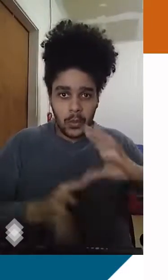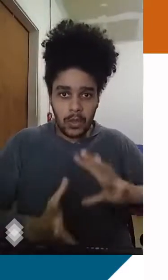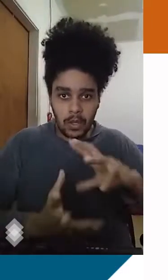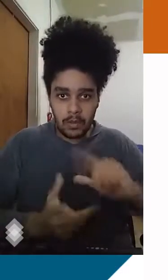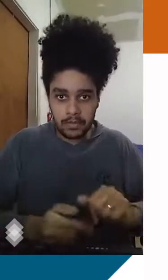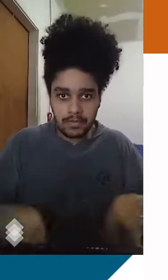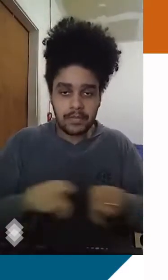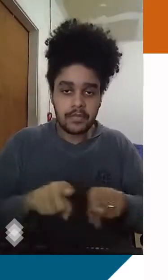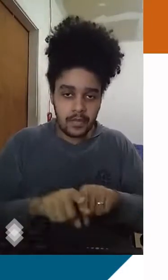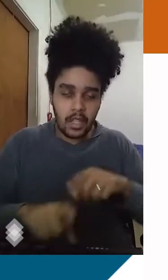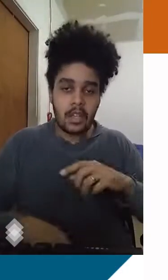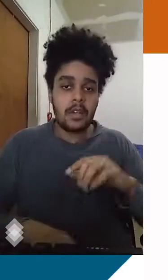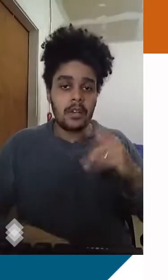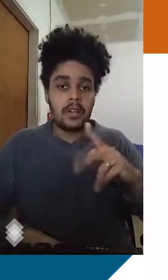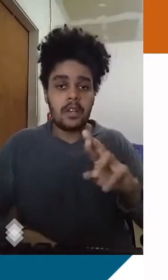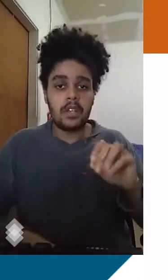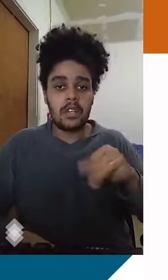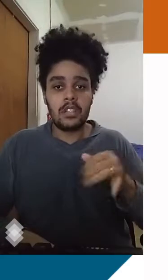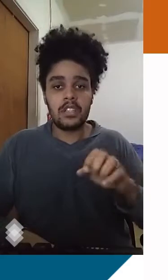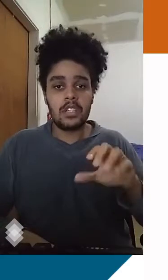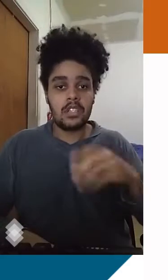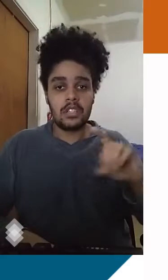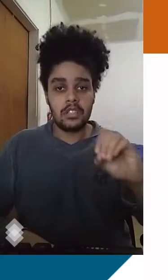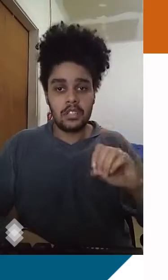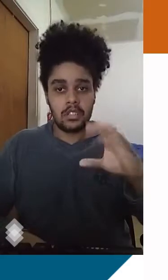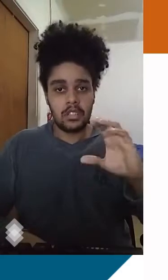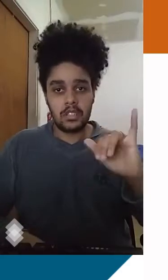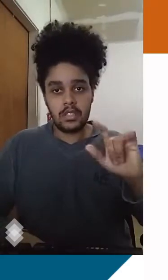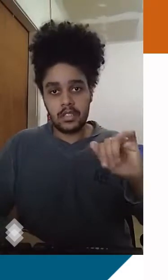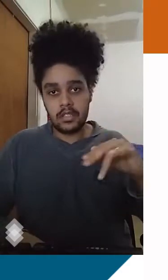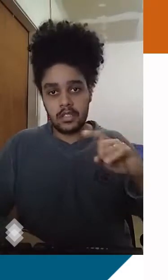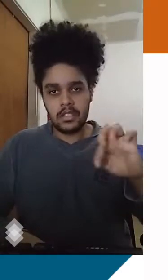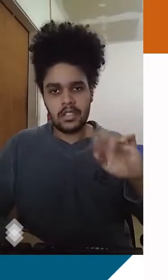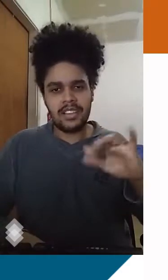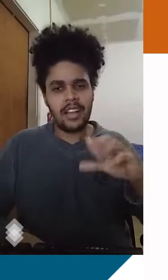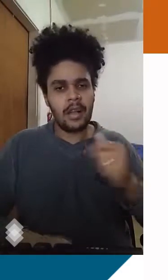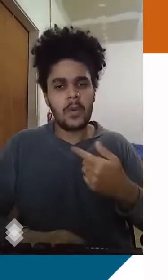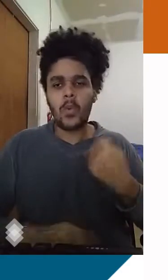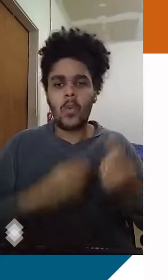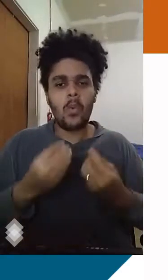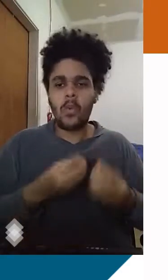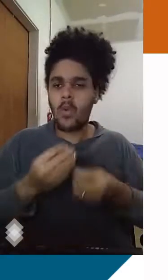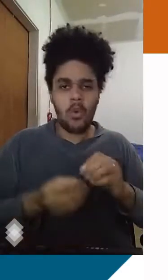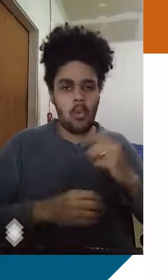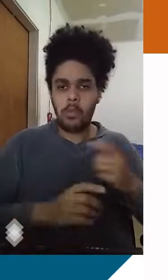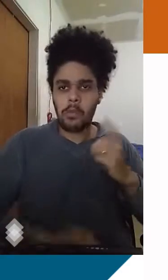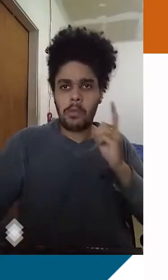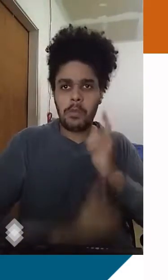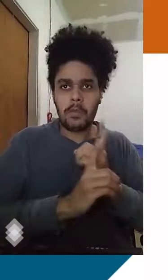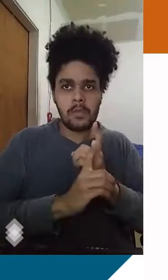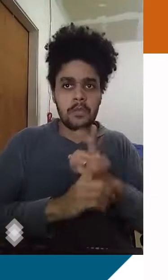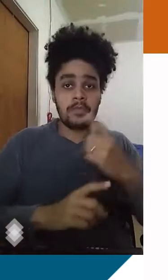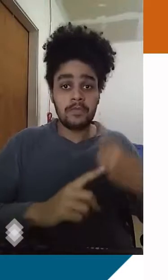Terra, tá? Além disso, a projeção cilíndrica, como a gente consegue identificar que se trata, né, de uma projeção assim